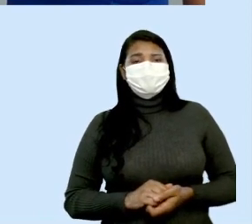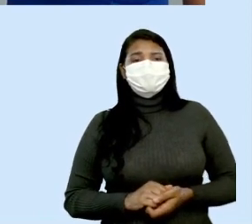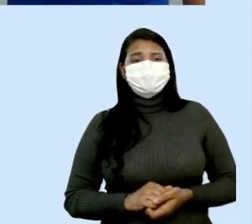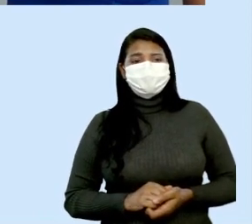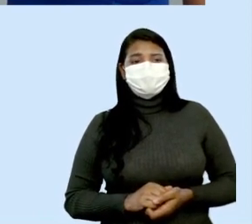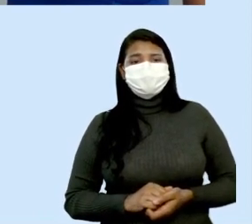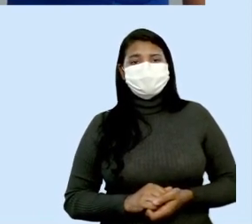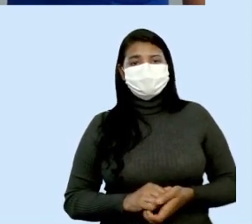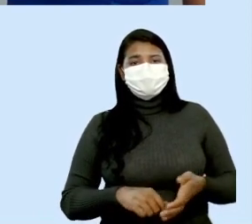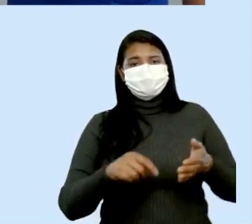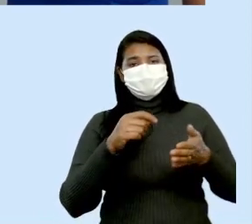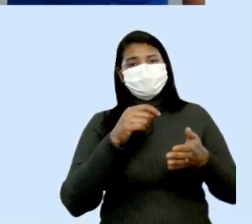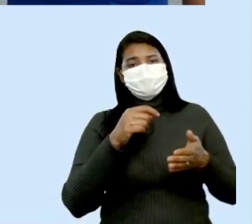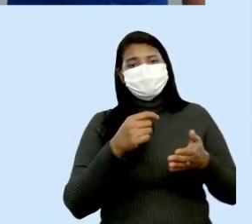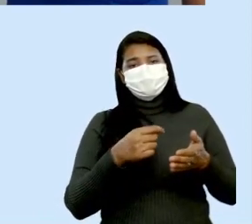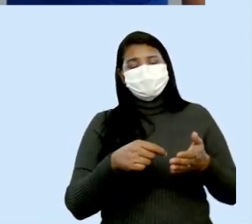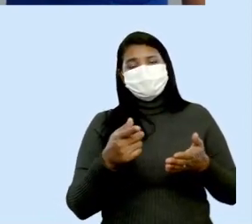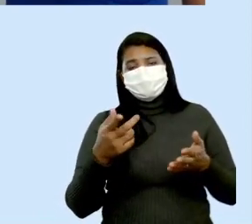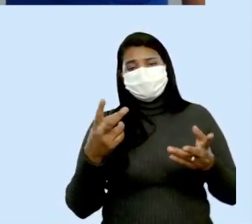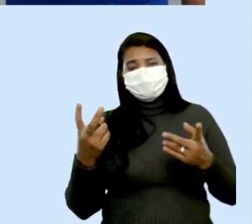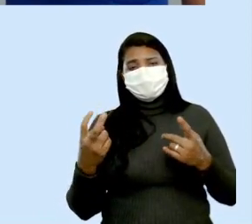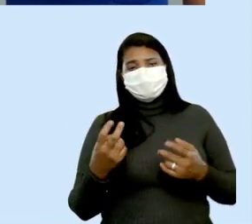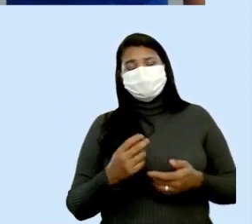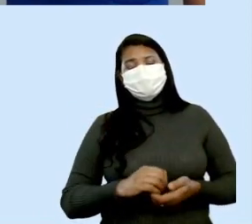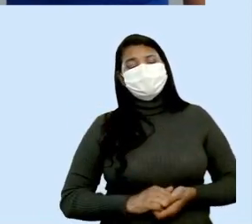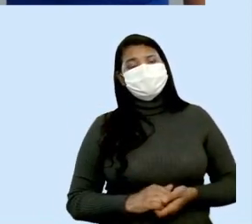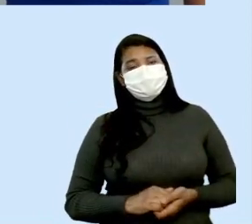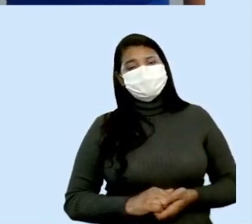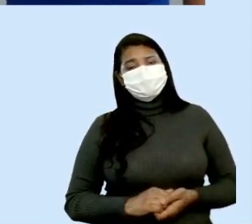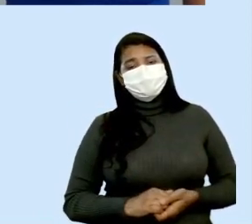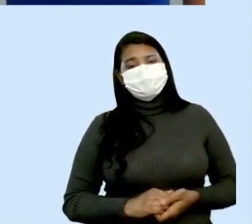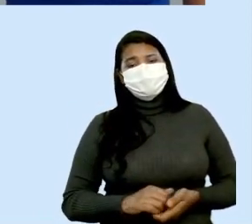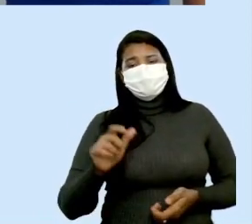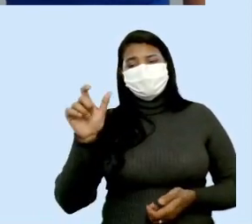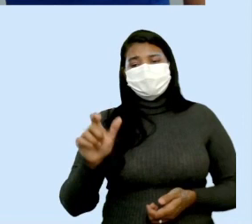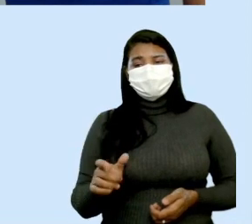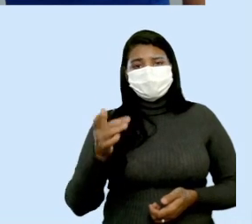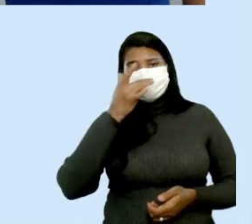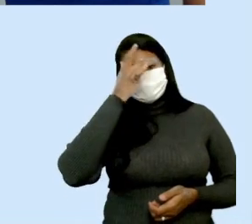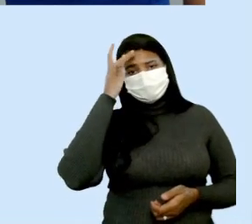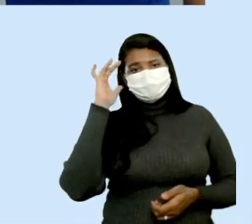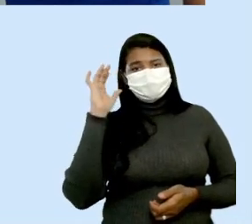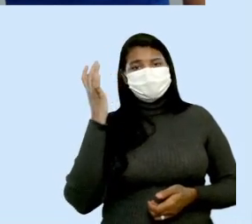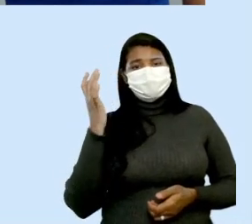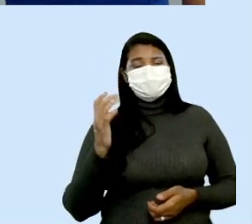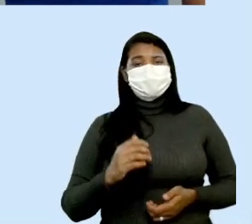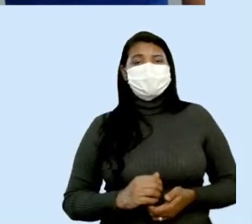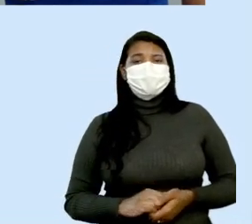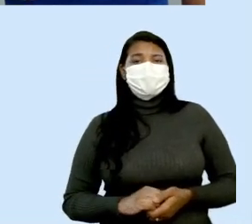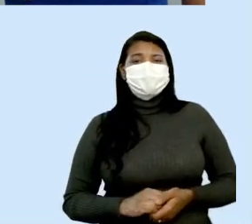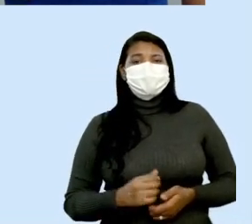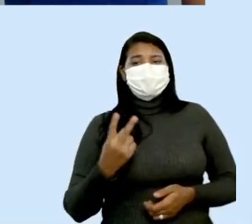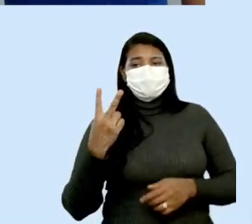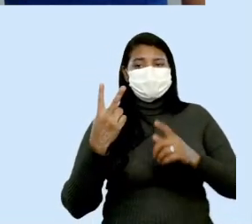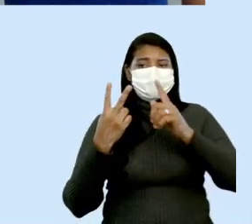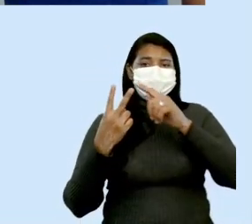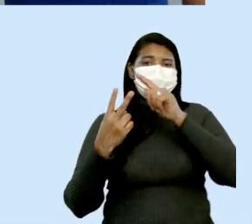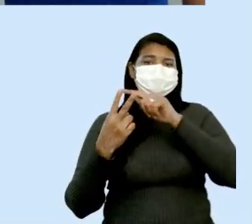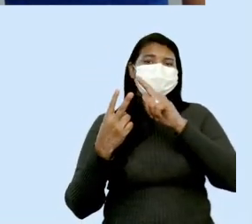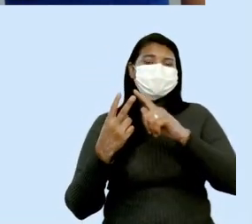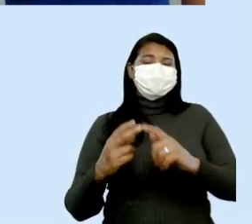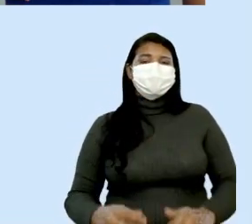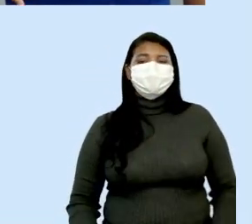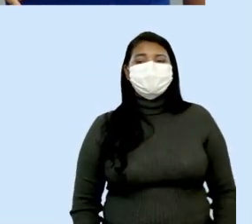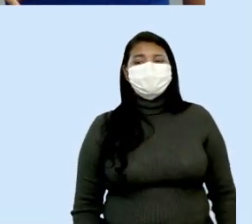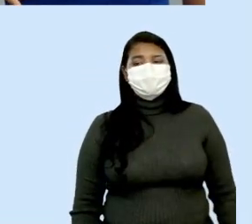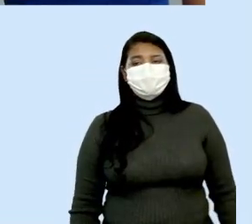Da estrutura. Você já vai perceber a pessoa e o tempo. Ele me dá esses dois indicativos. A